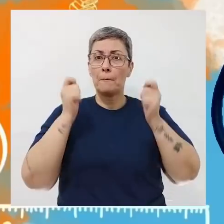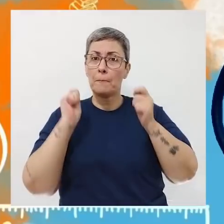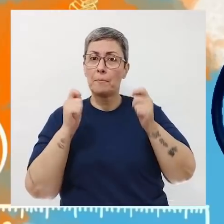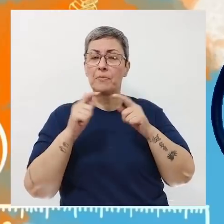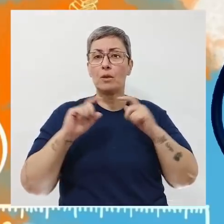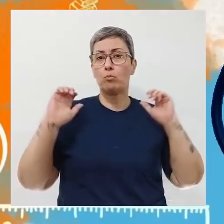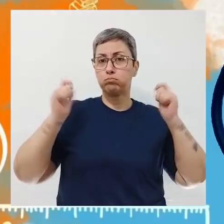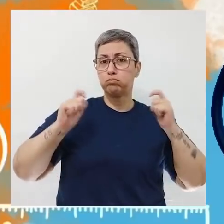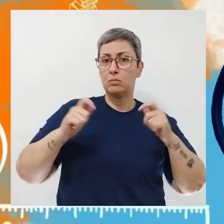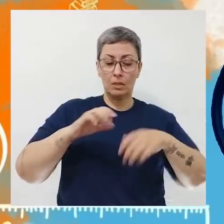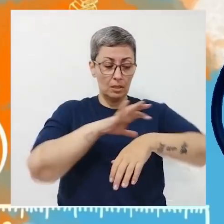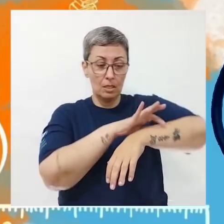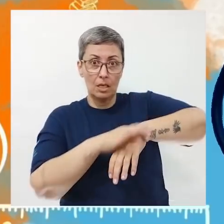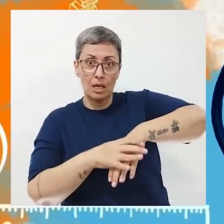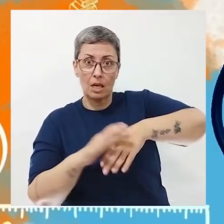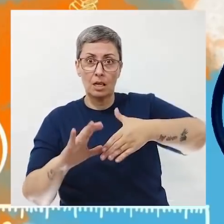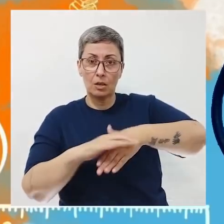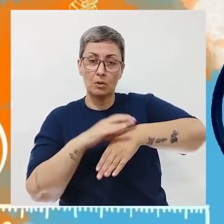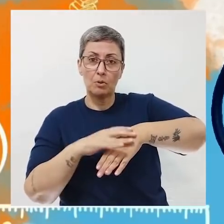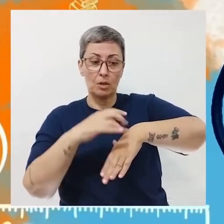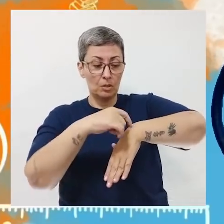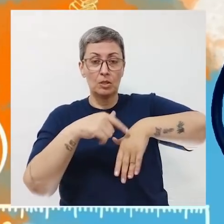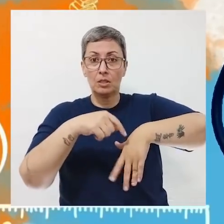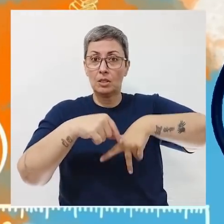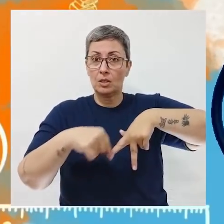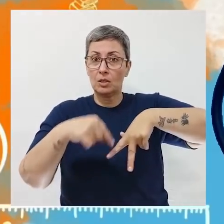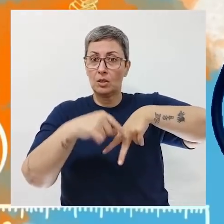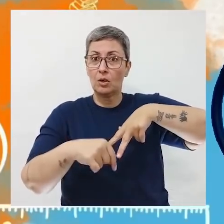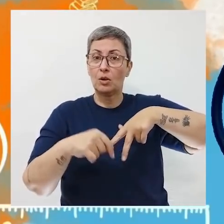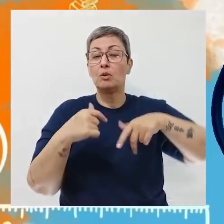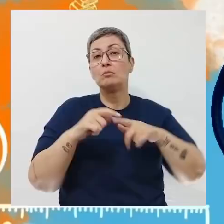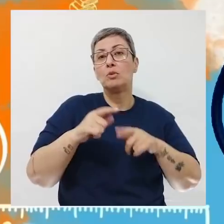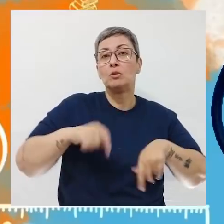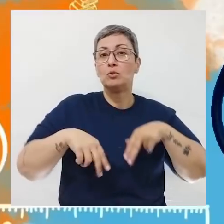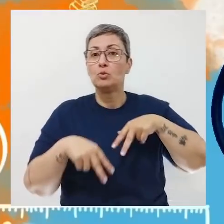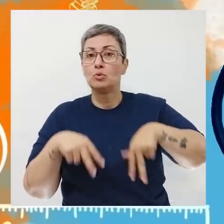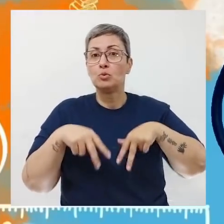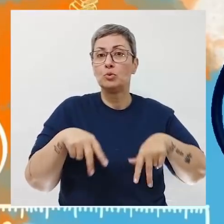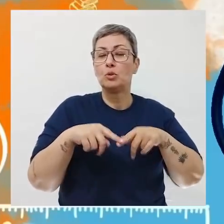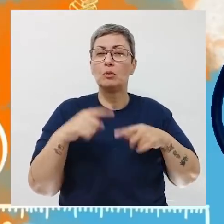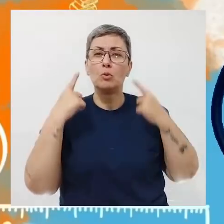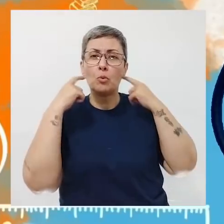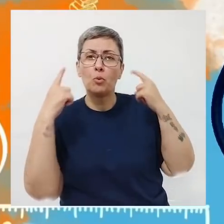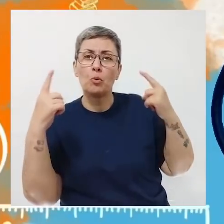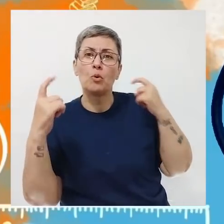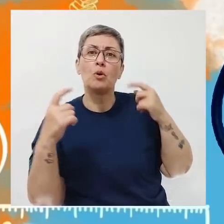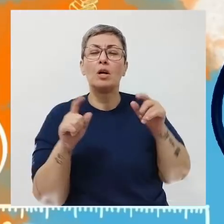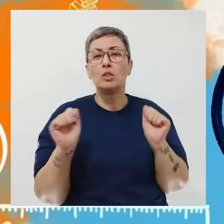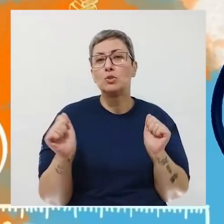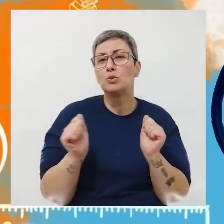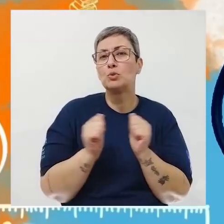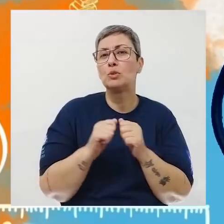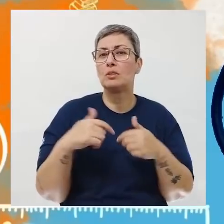até mesmo guizos amarrados nas botas na região dos tornozelos, e quando as pessoas fazem seu bailado, emite um som que